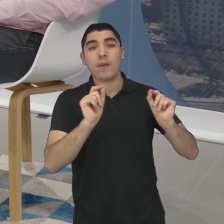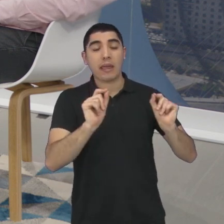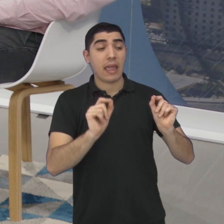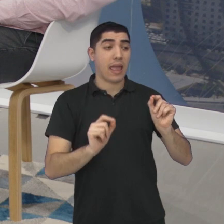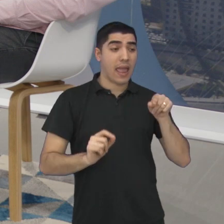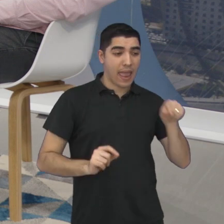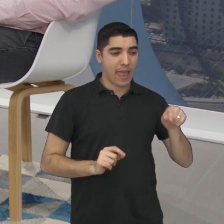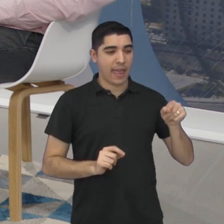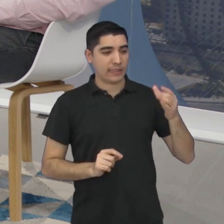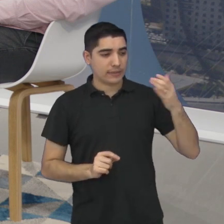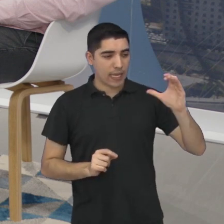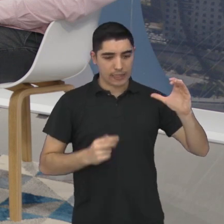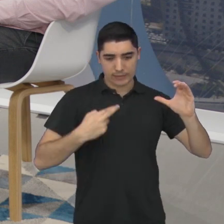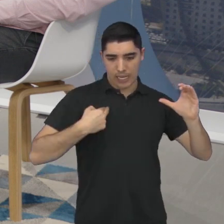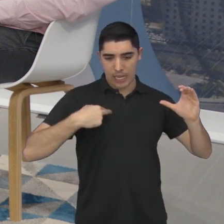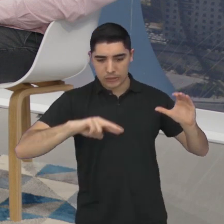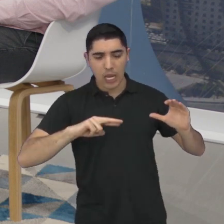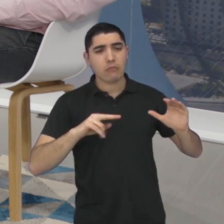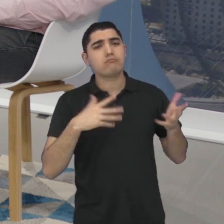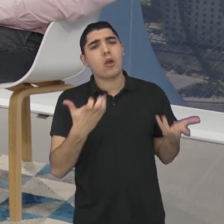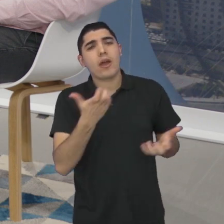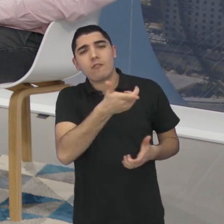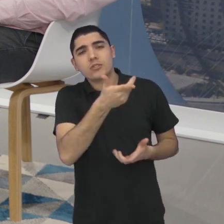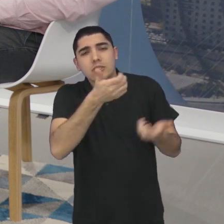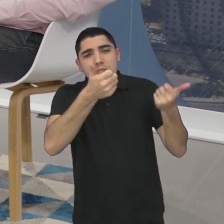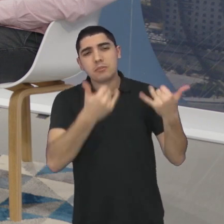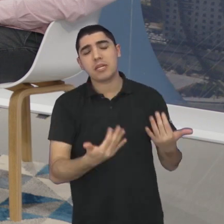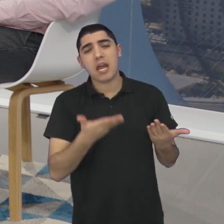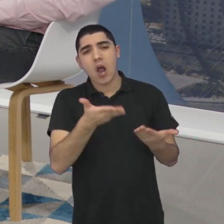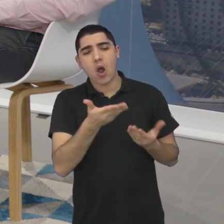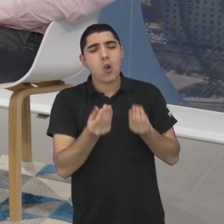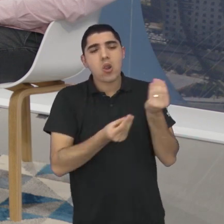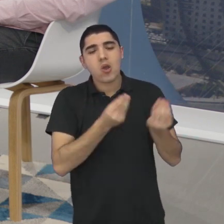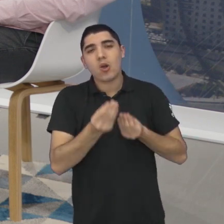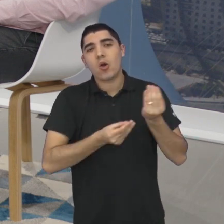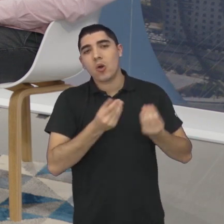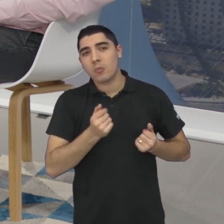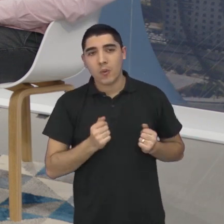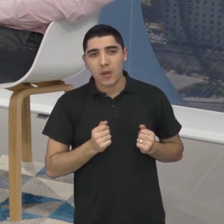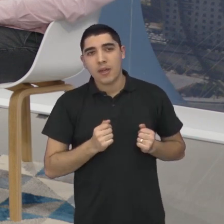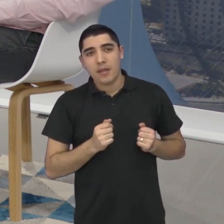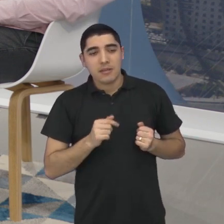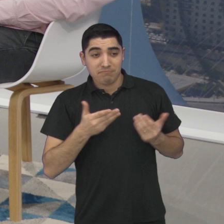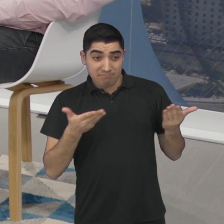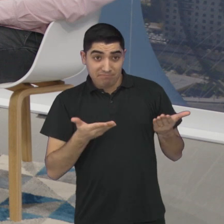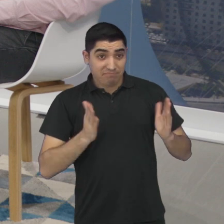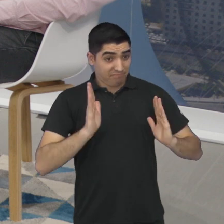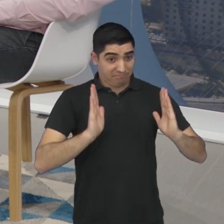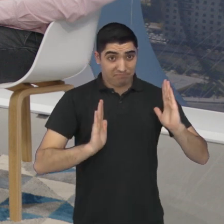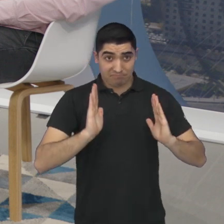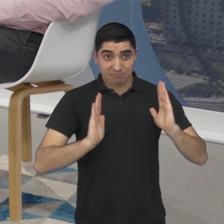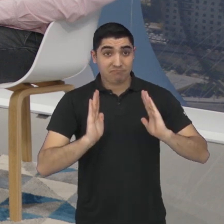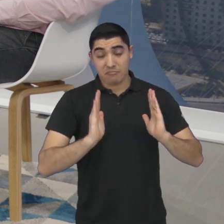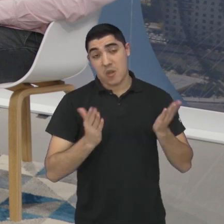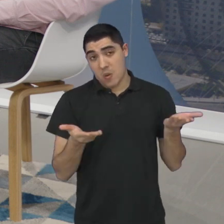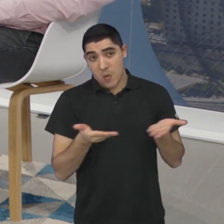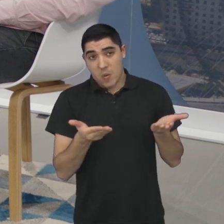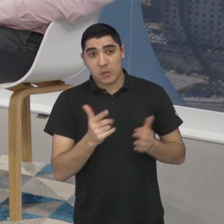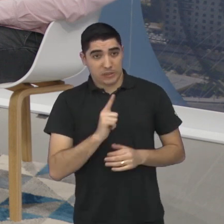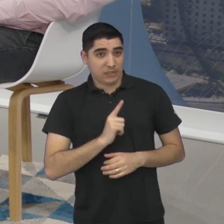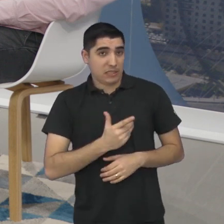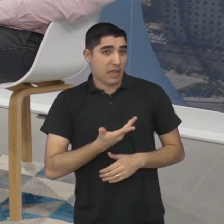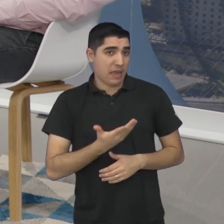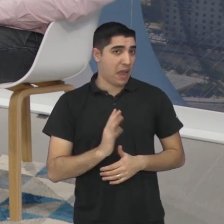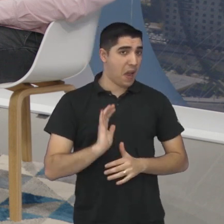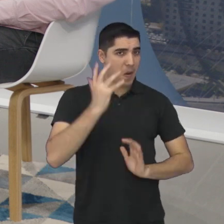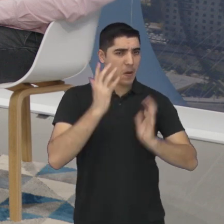né? A famosa ciência-religião. Queria que o senhor comentasse um pouquinho sobre isso, dado esse momento atual que a gente está